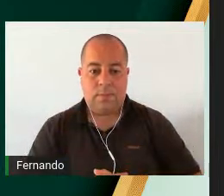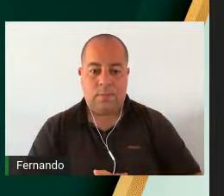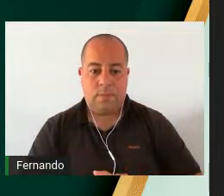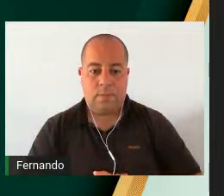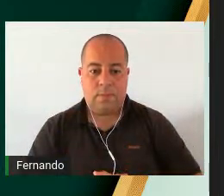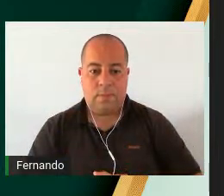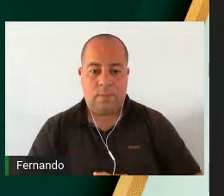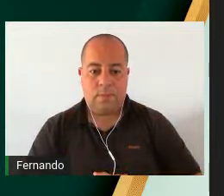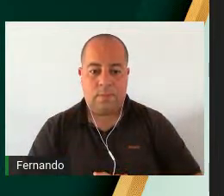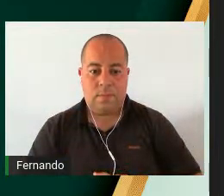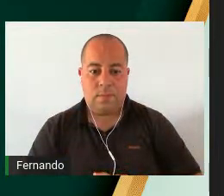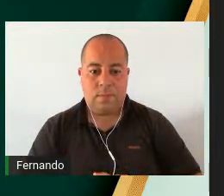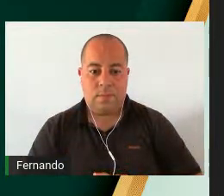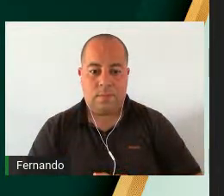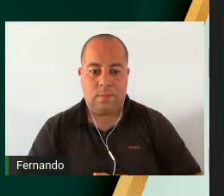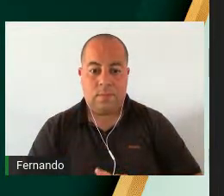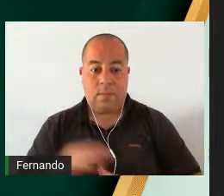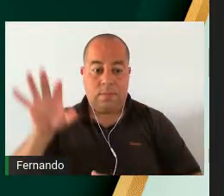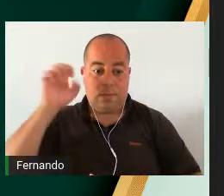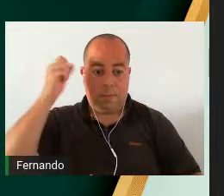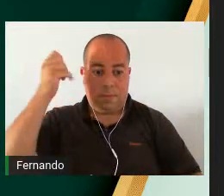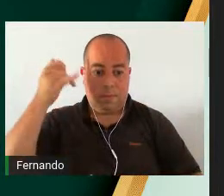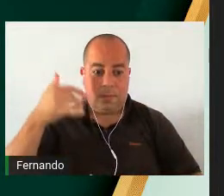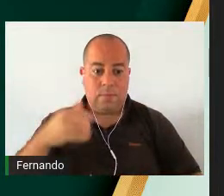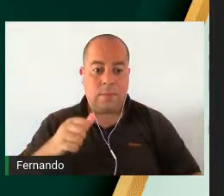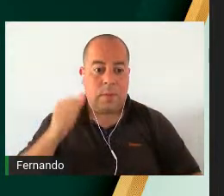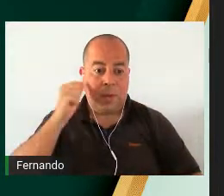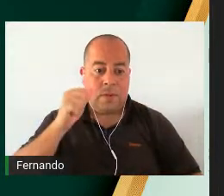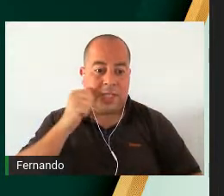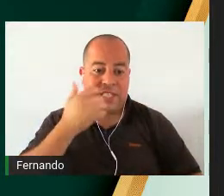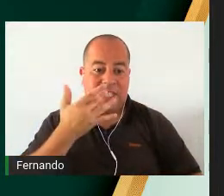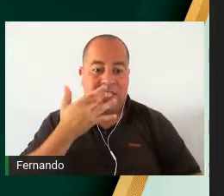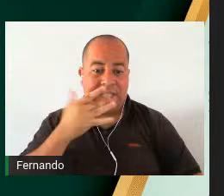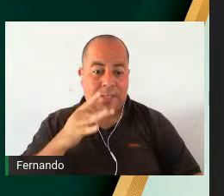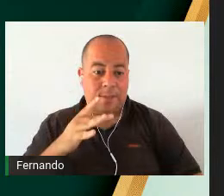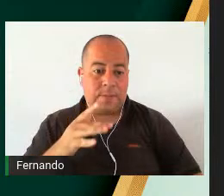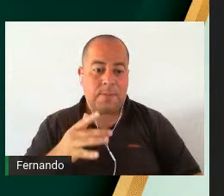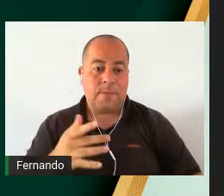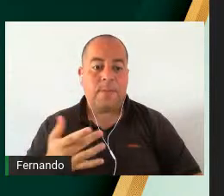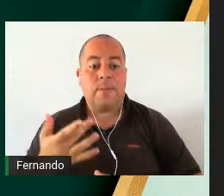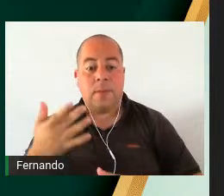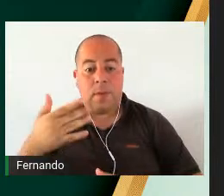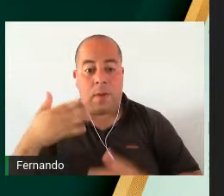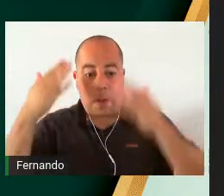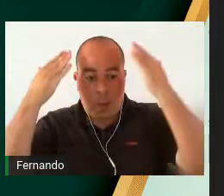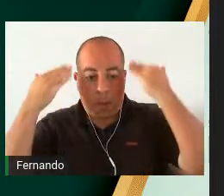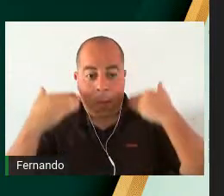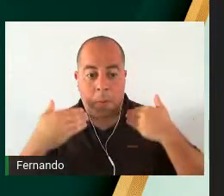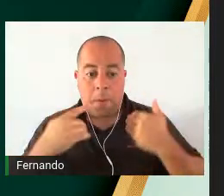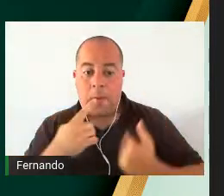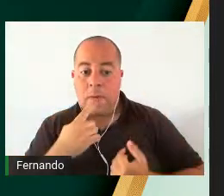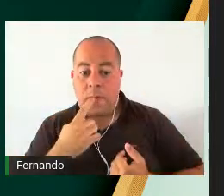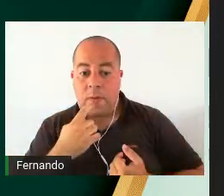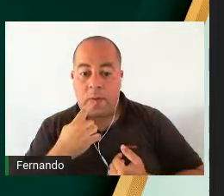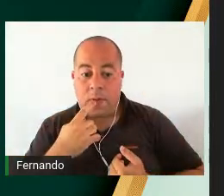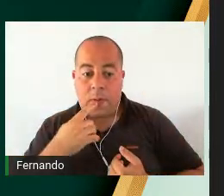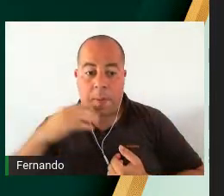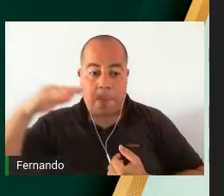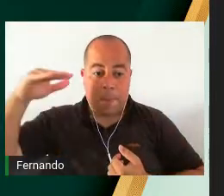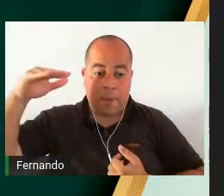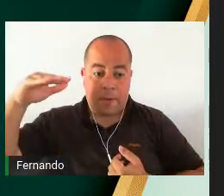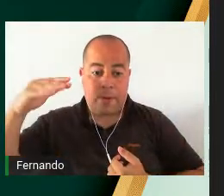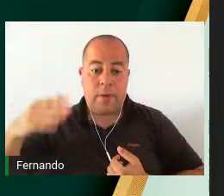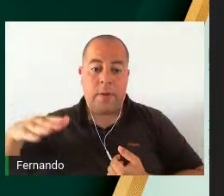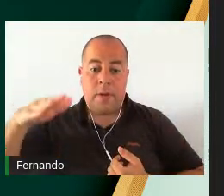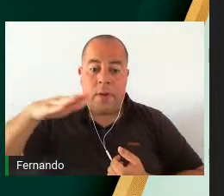Bom, então vou me autodescrever. Eu sou uma mulher branca, de pele clara, cabelos ruivos, estatura média. Estou